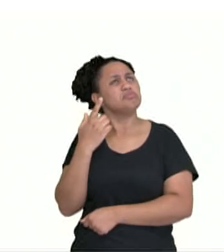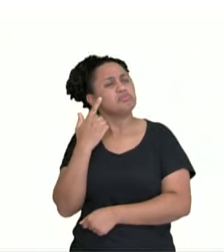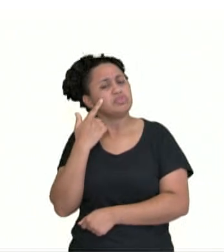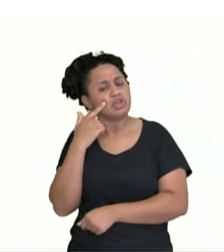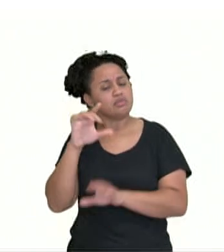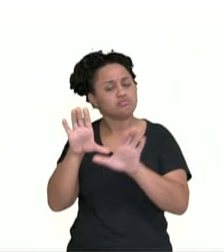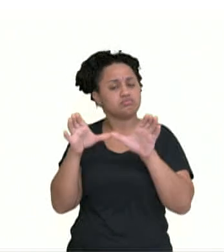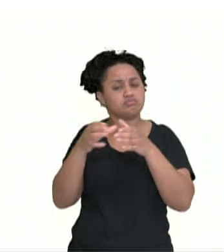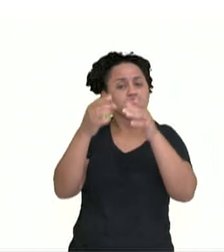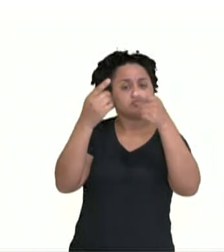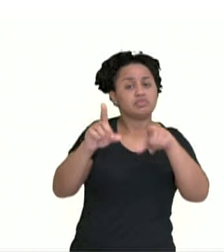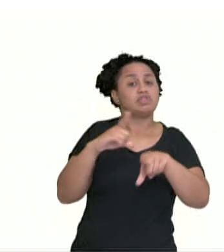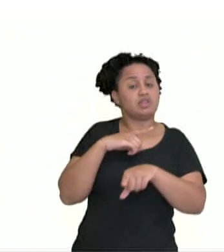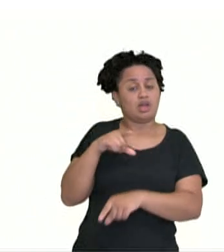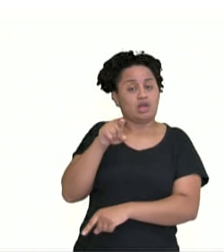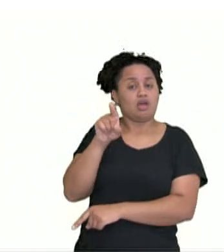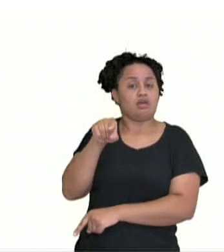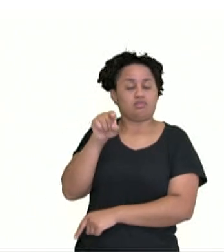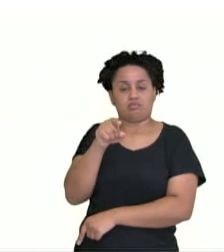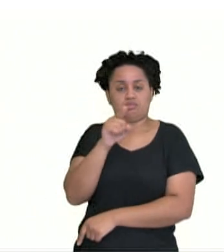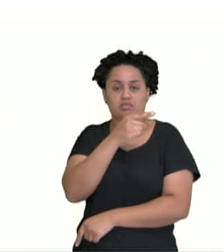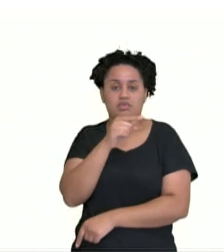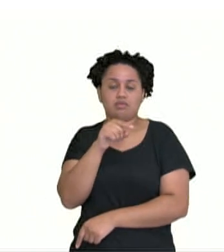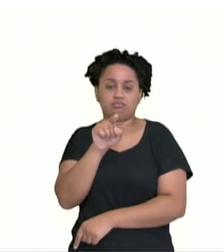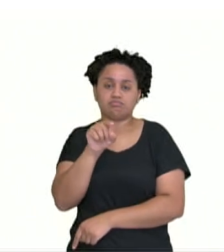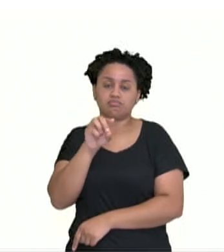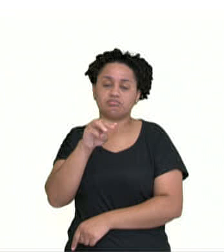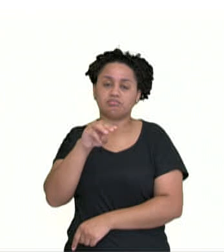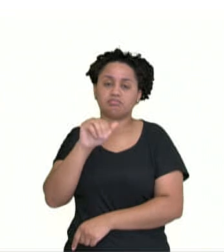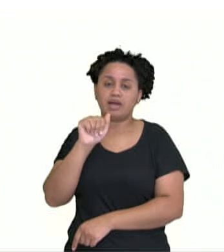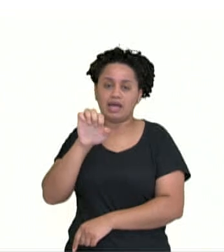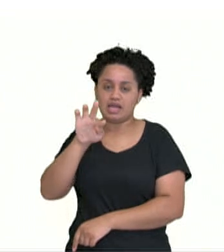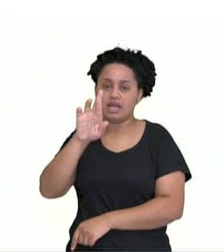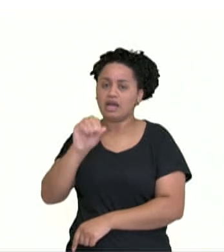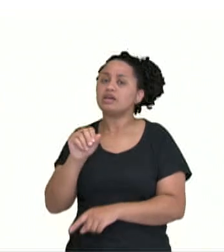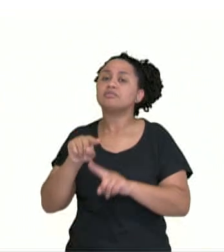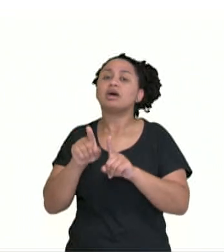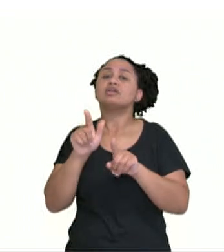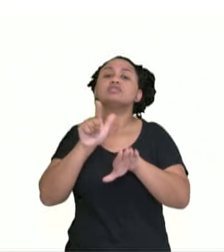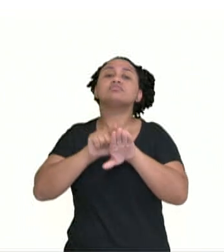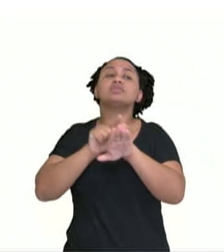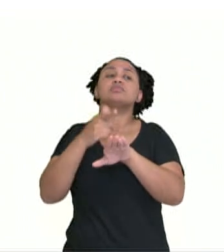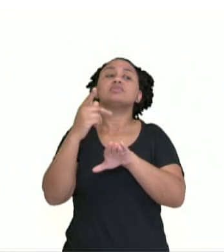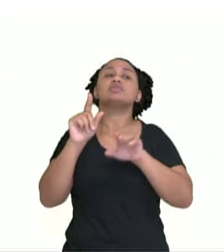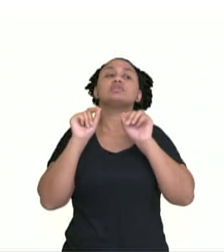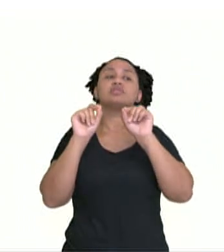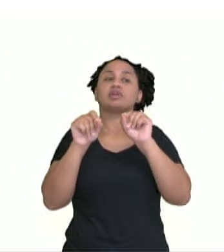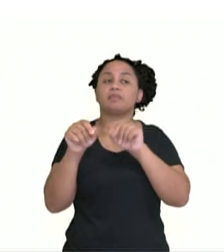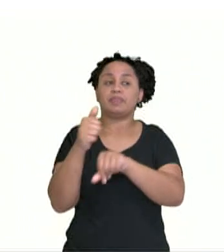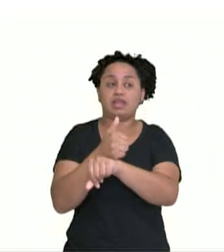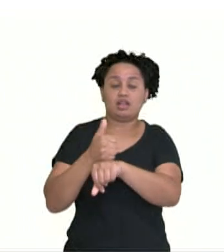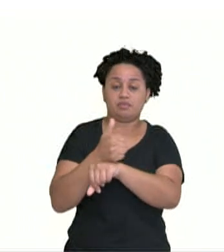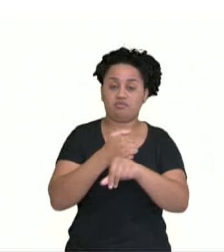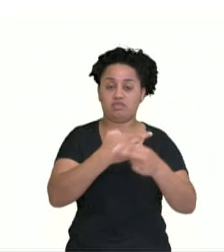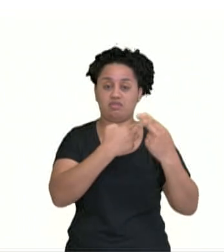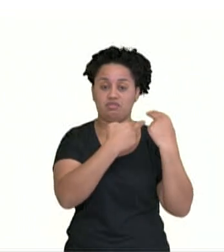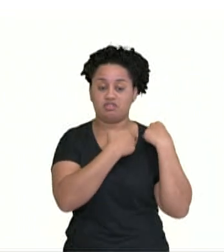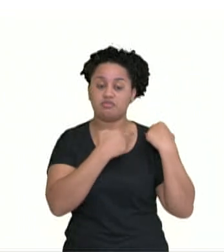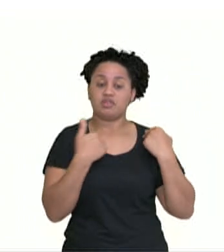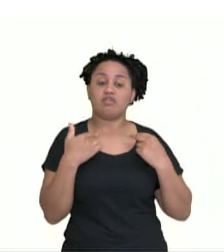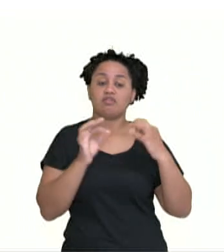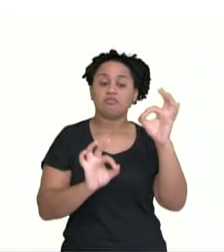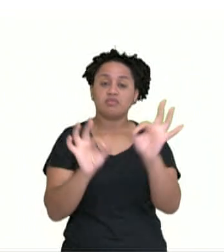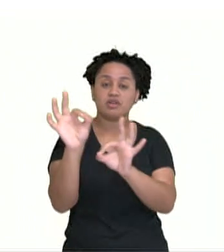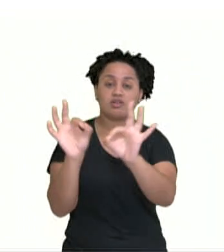orquestra tem o maestro. Qual a função do maestro então, pessoal? O maestro é o profissional responsável por reger